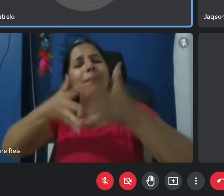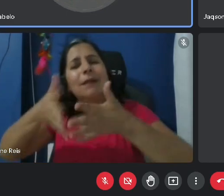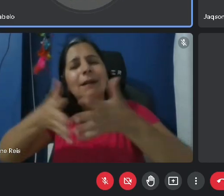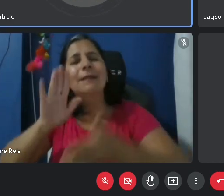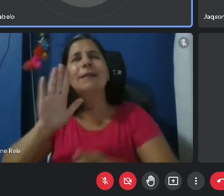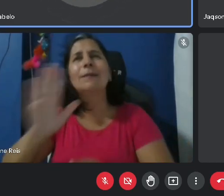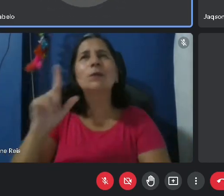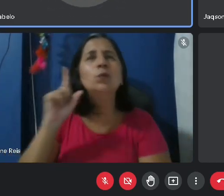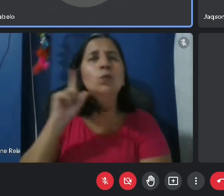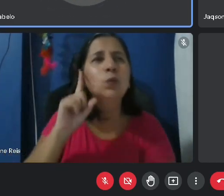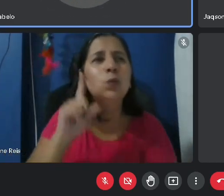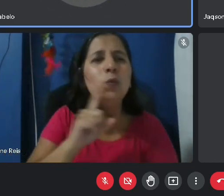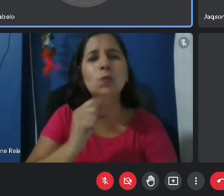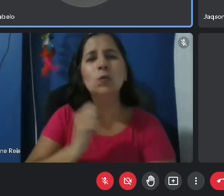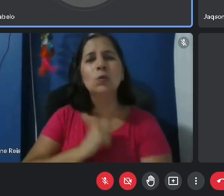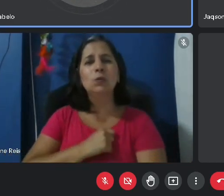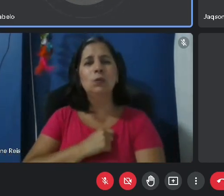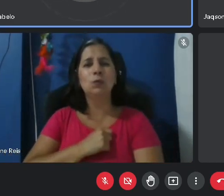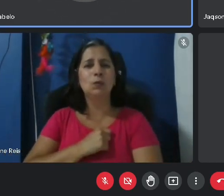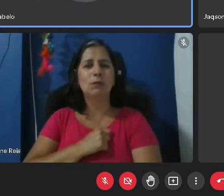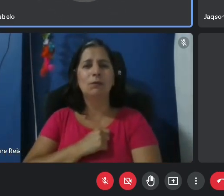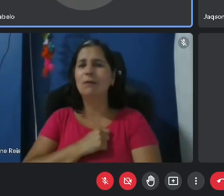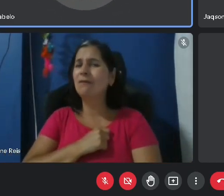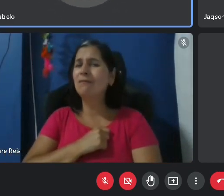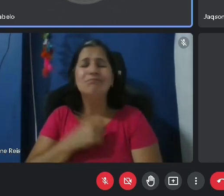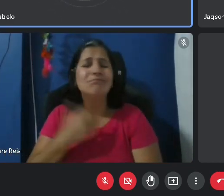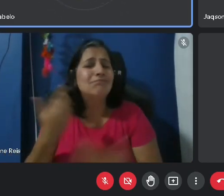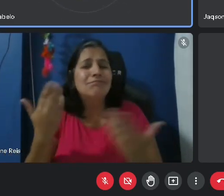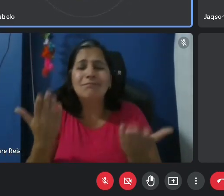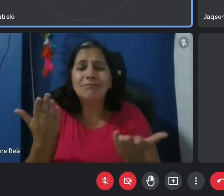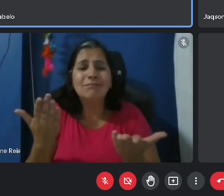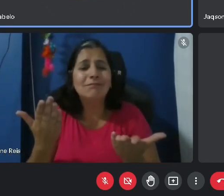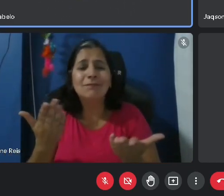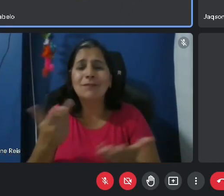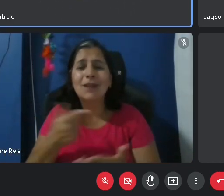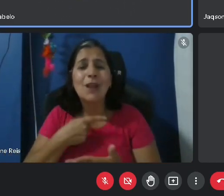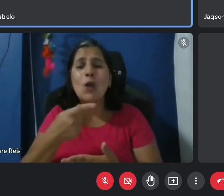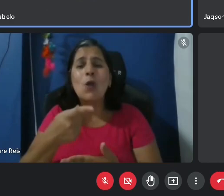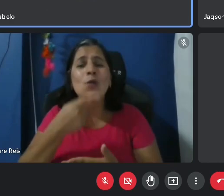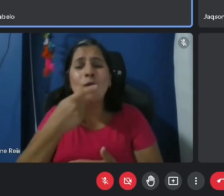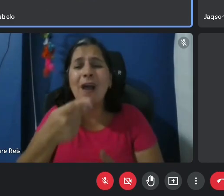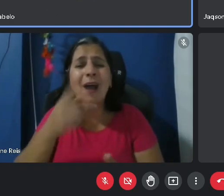conhecer a gíria que o surdo usa em língua de sinais.